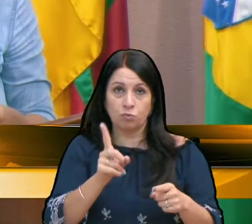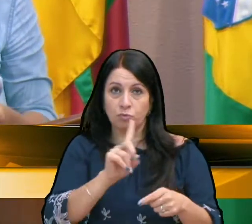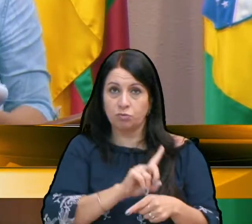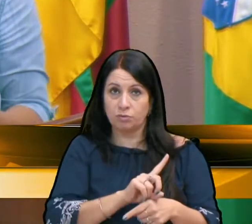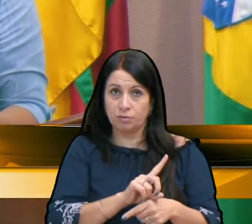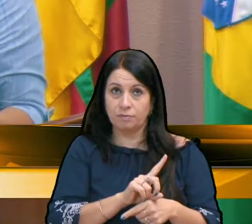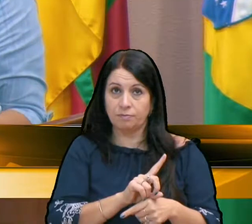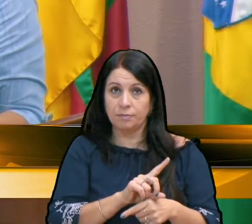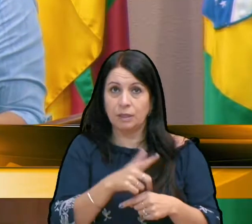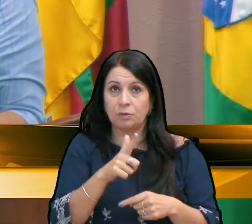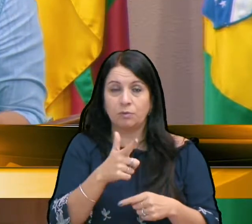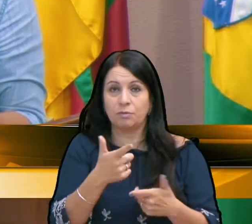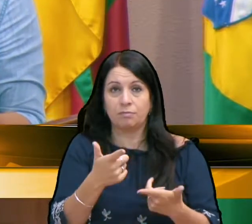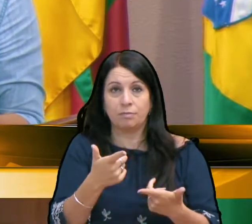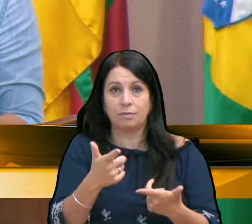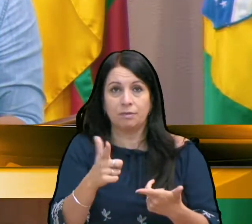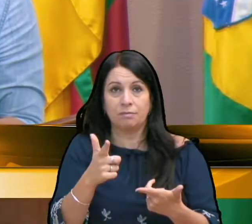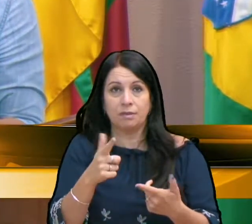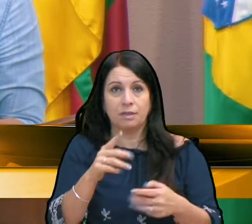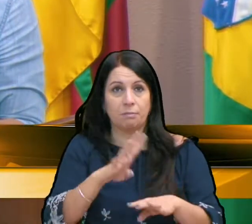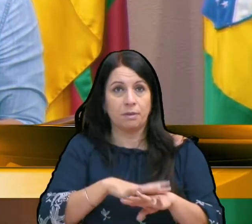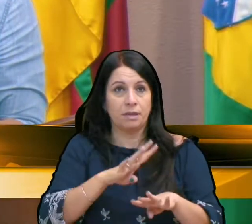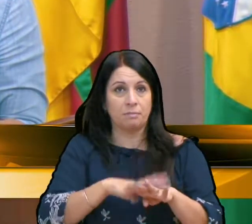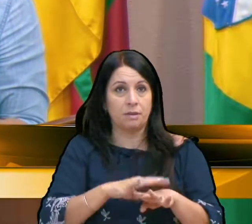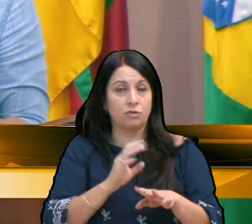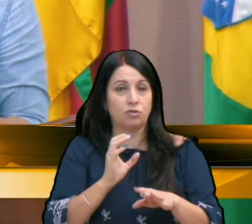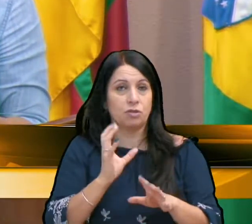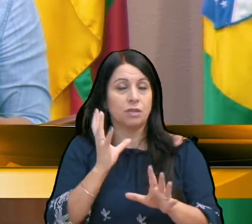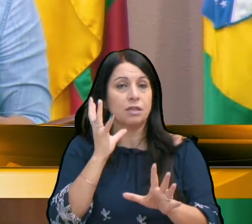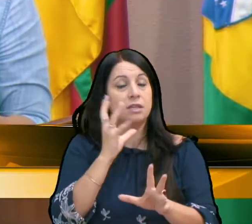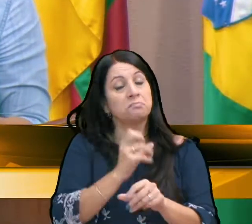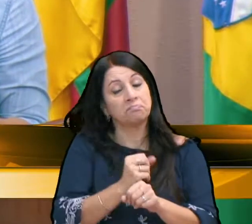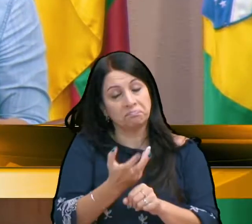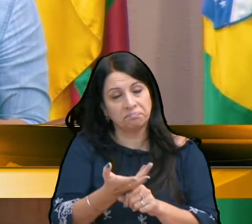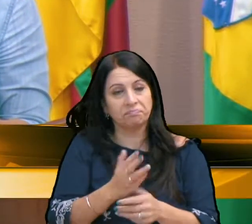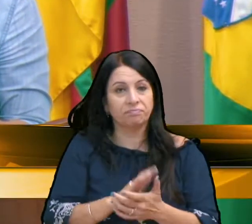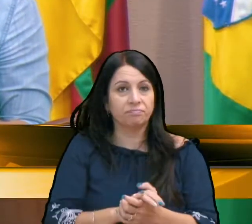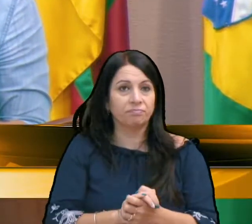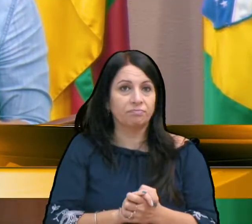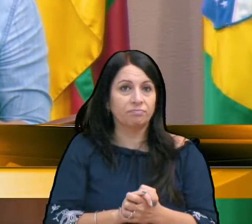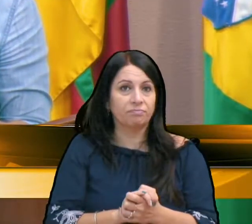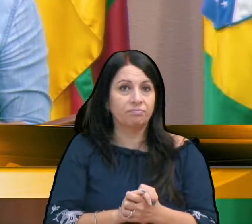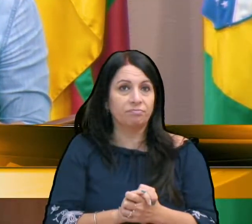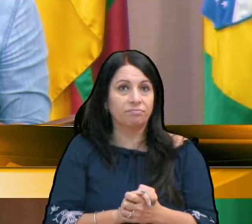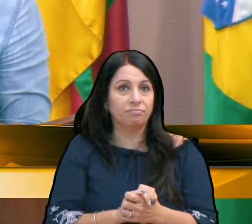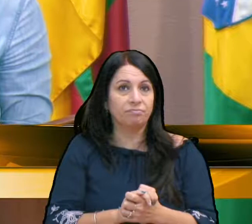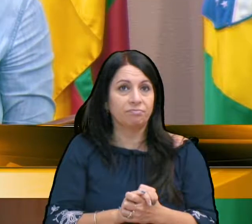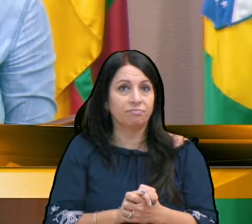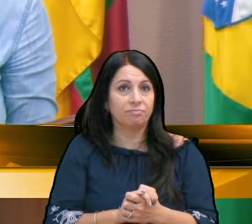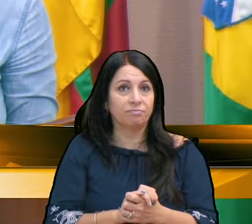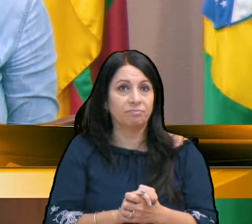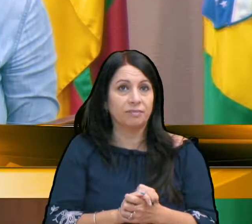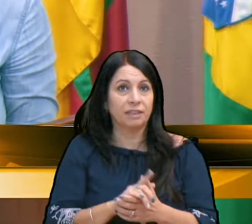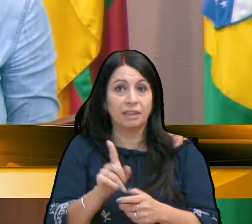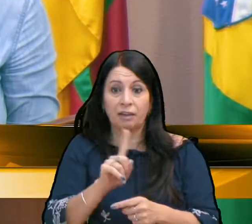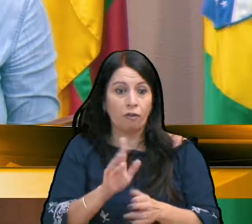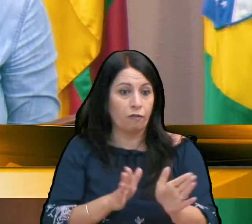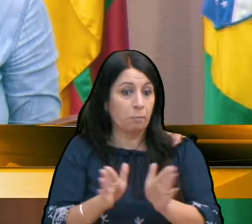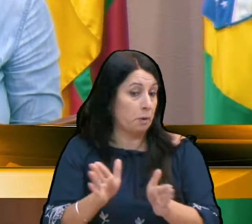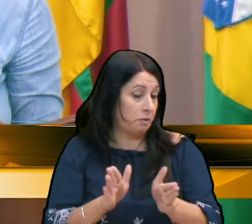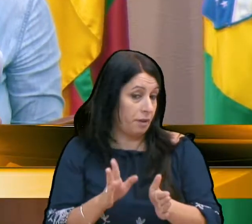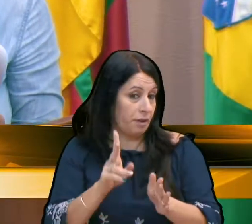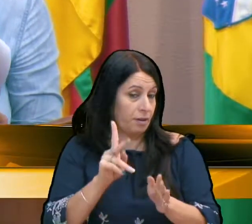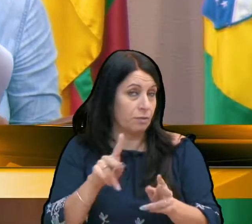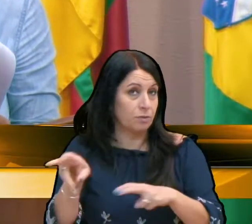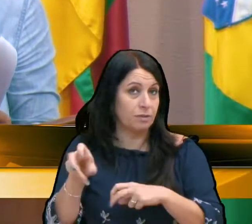manutenção, não tem, gente, não tem matemática que resolva. E aí, foi inviabilizada as estradas do interior